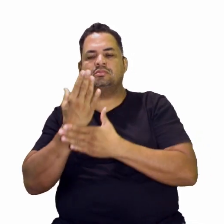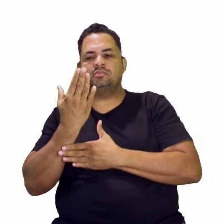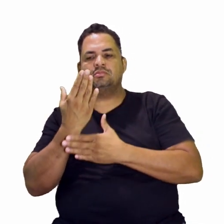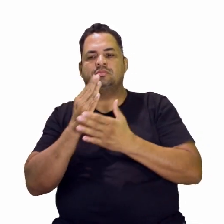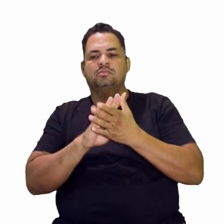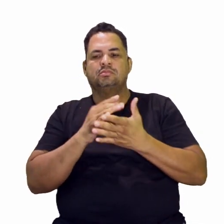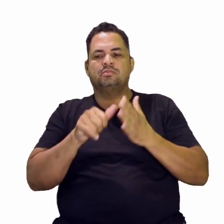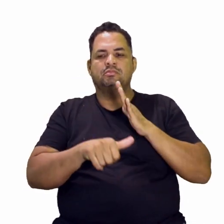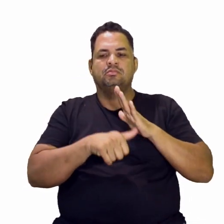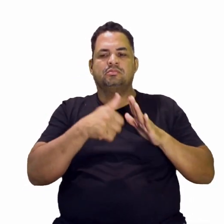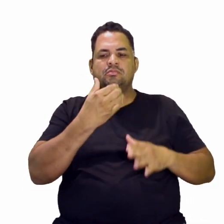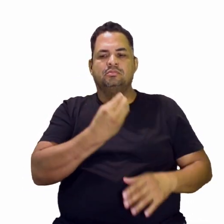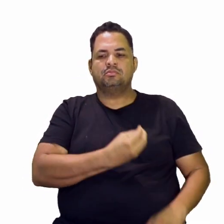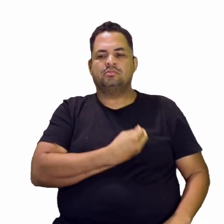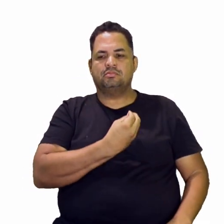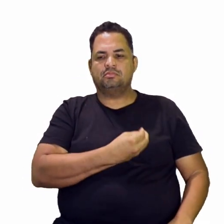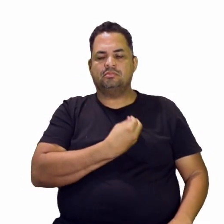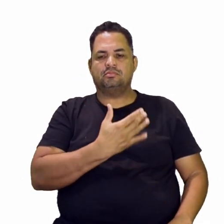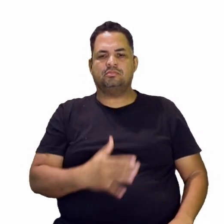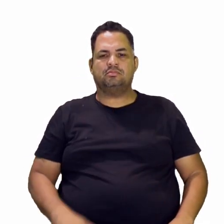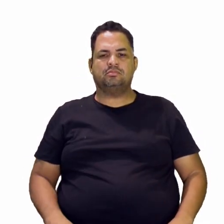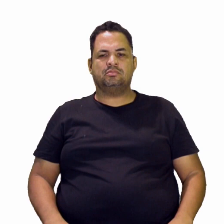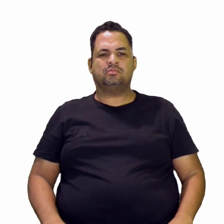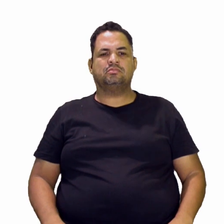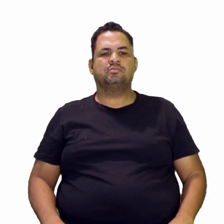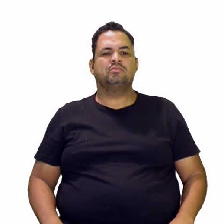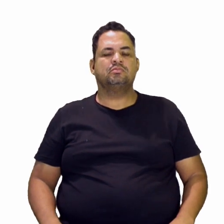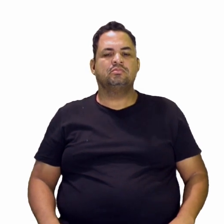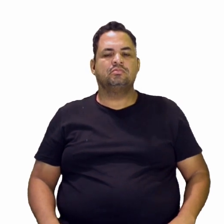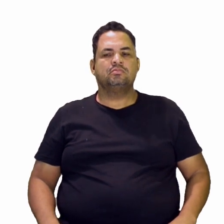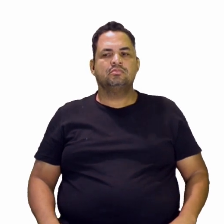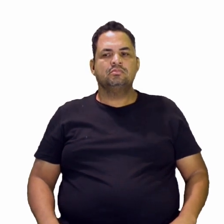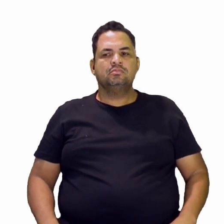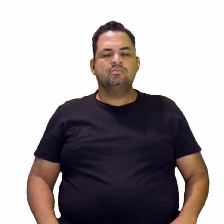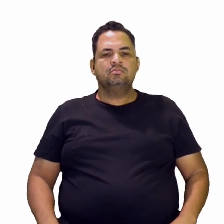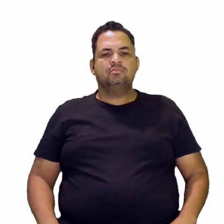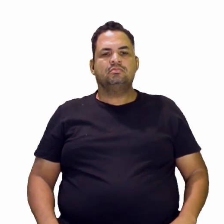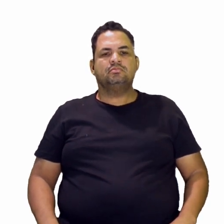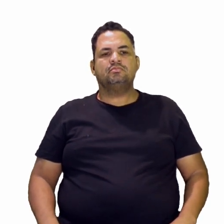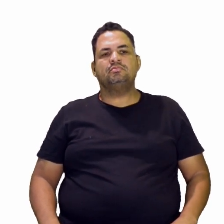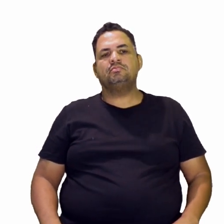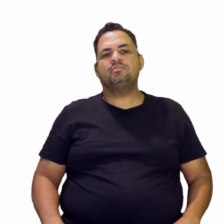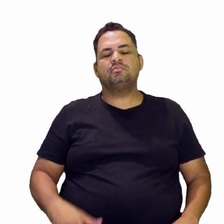início às primeiras formas de vida. Aí chegou uma situação